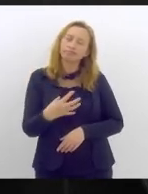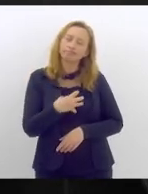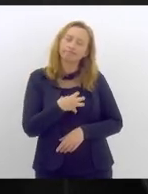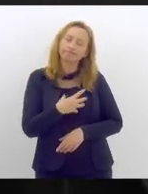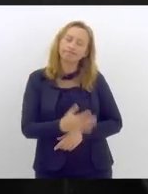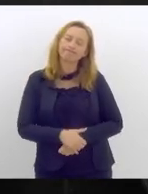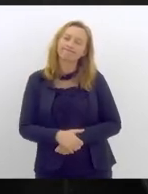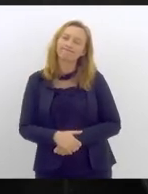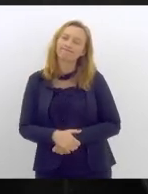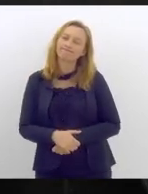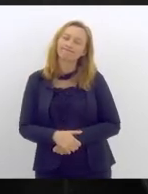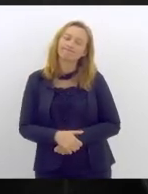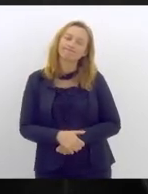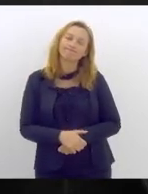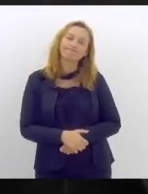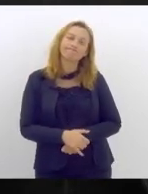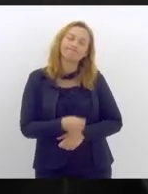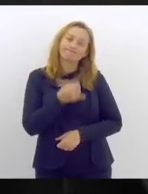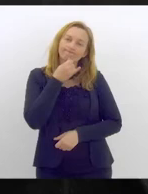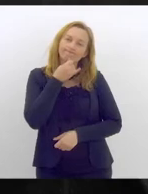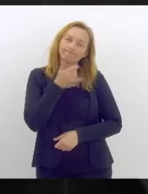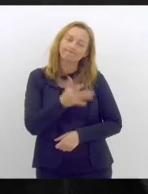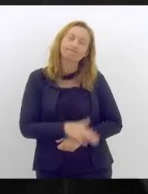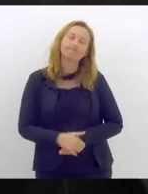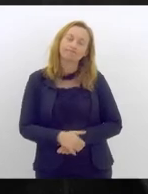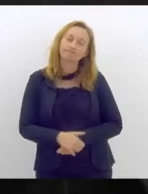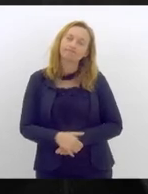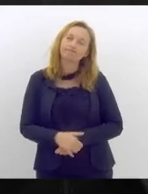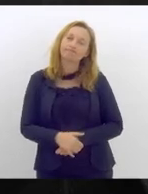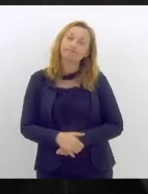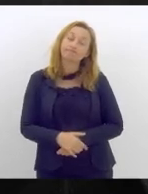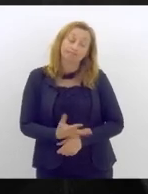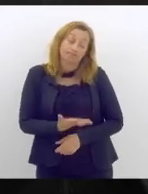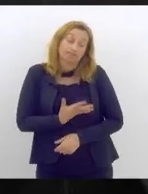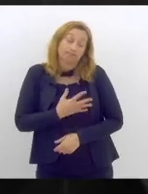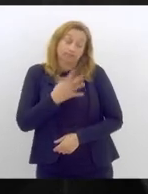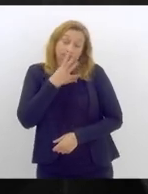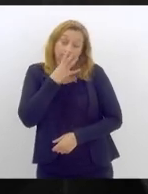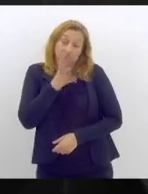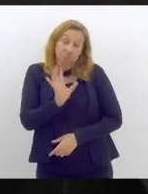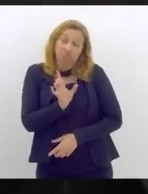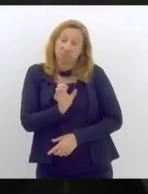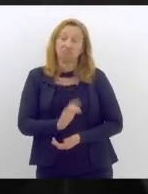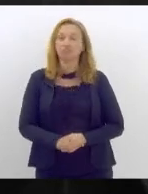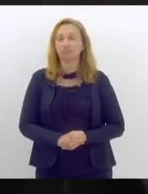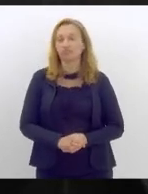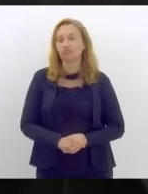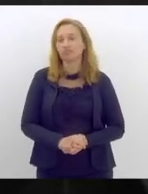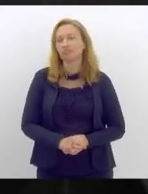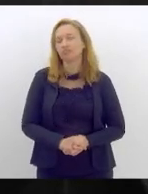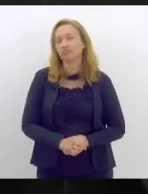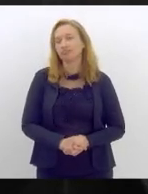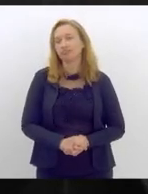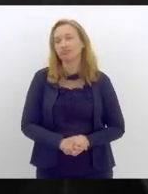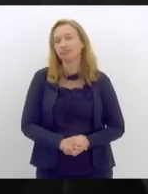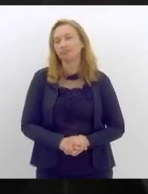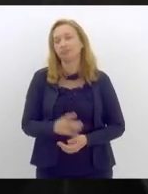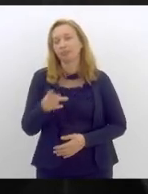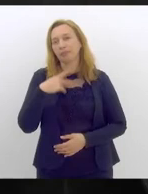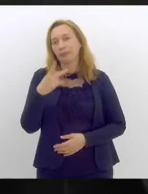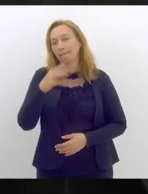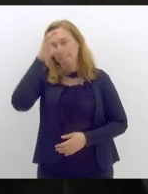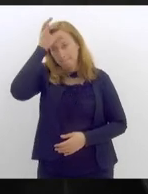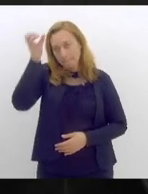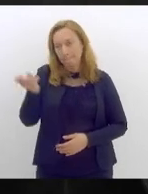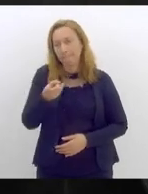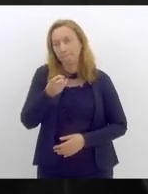de indignação sem Surpresa porque de onde vem de onde vem é que é como a gente diz né